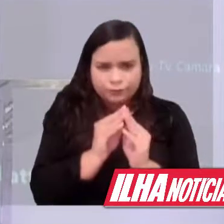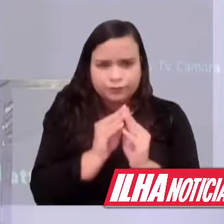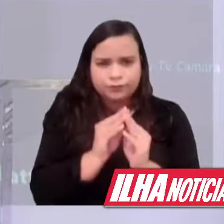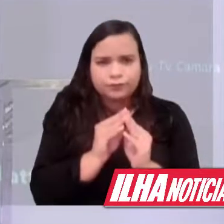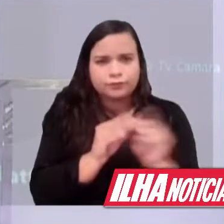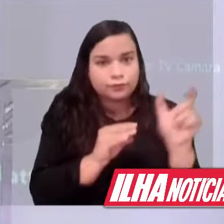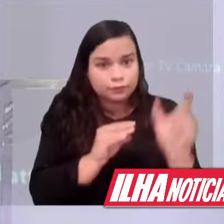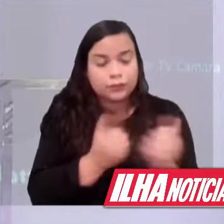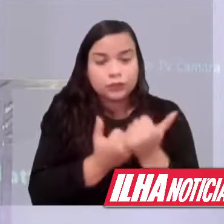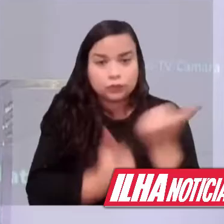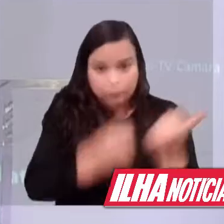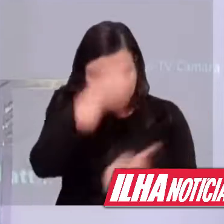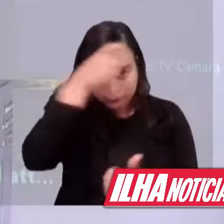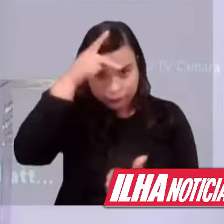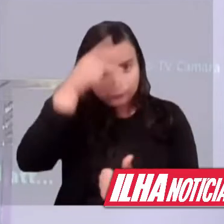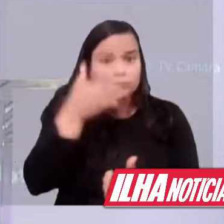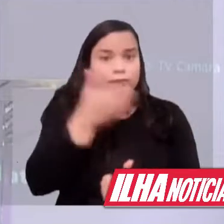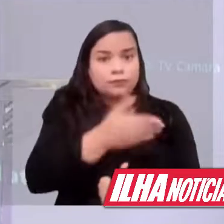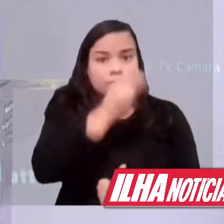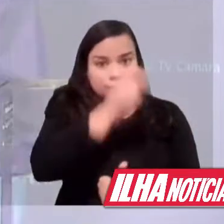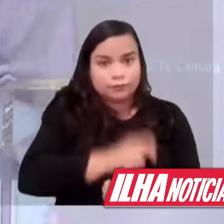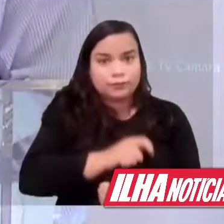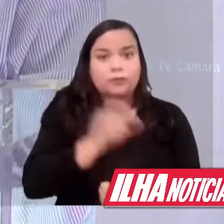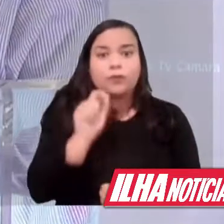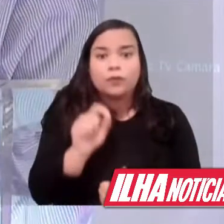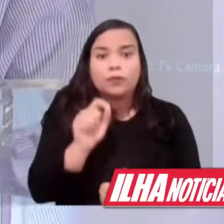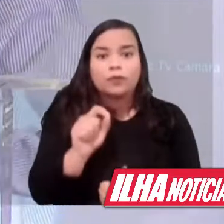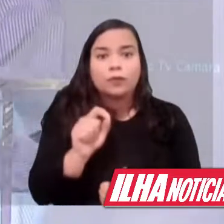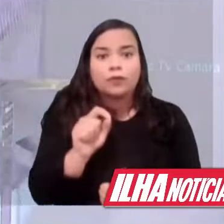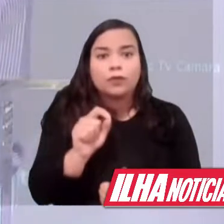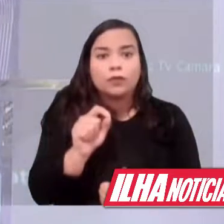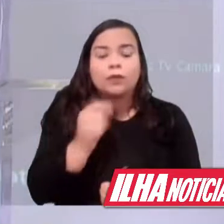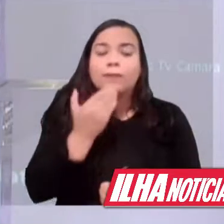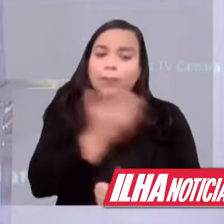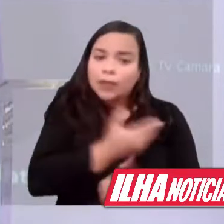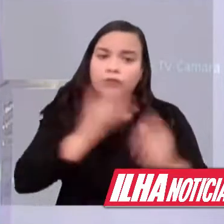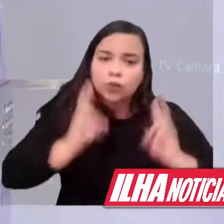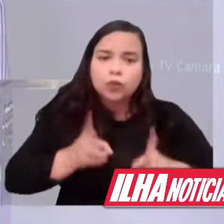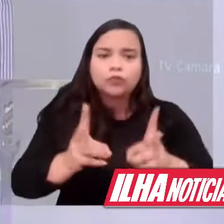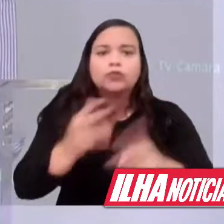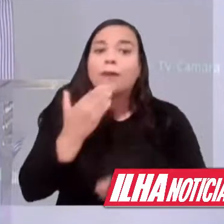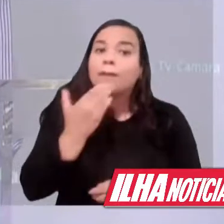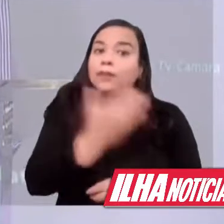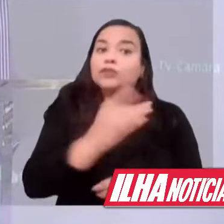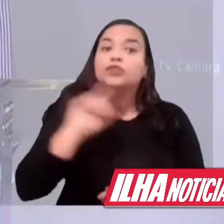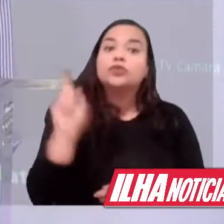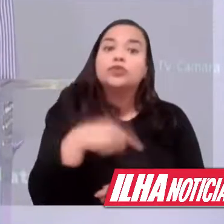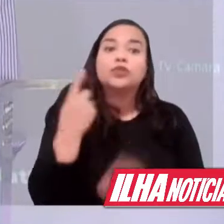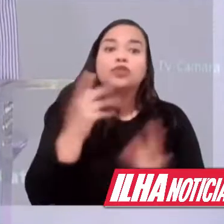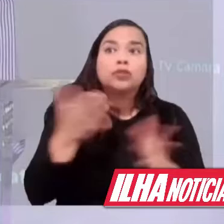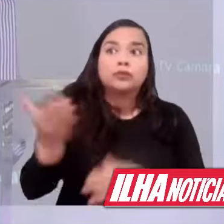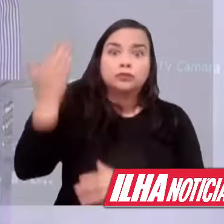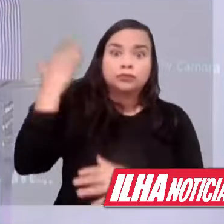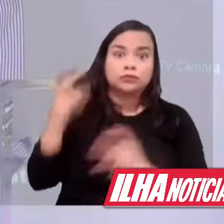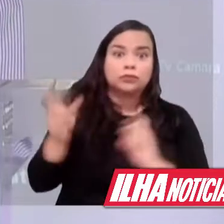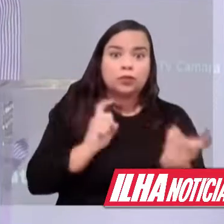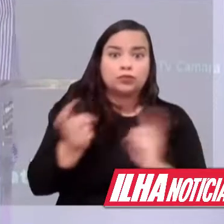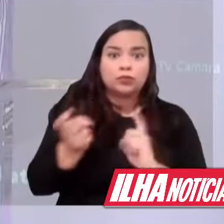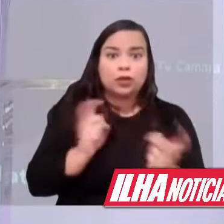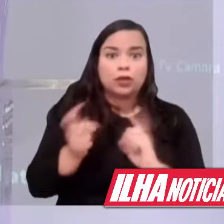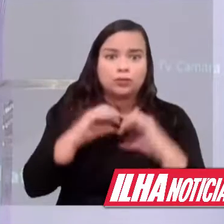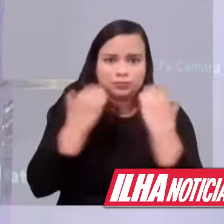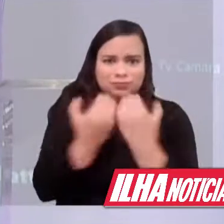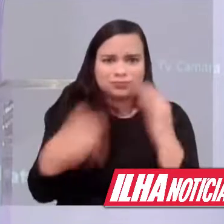subprefeito peço que dê prosseguimento aquele pedido nosso naquela reunião da comunidade